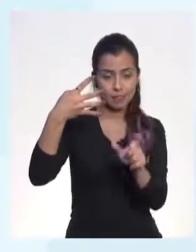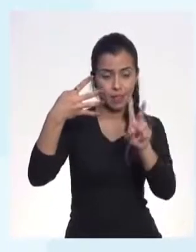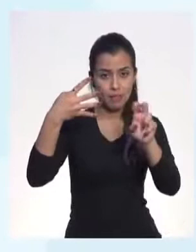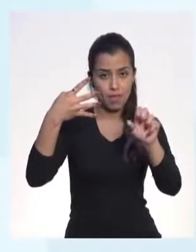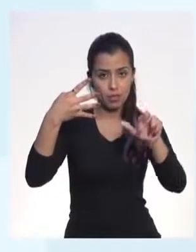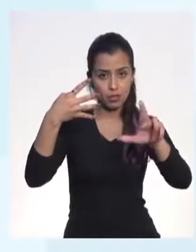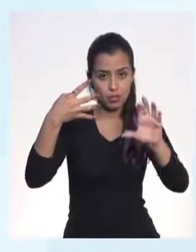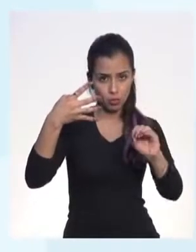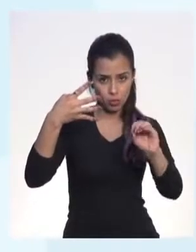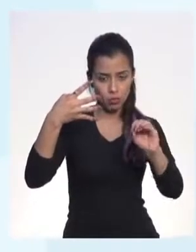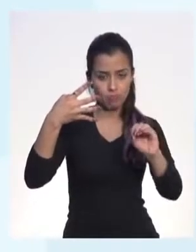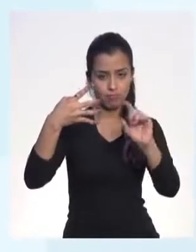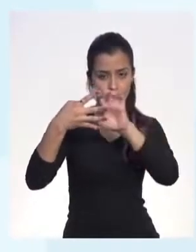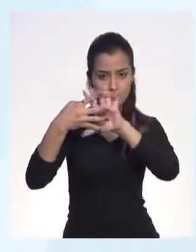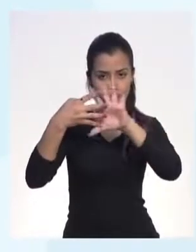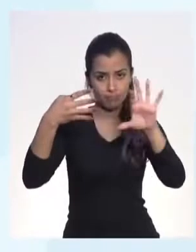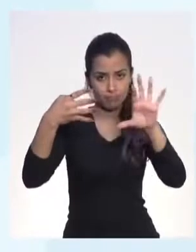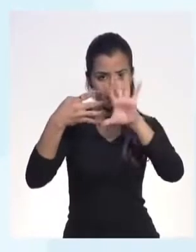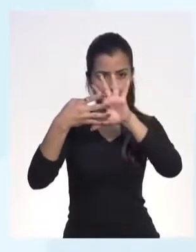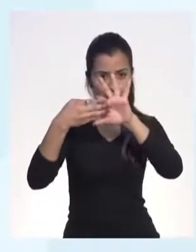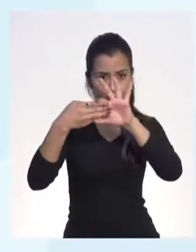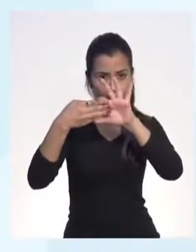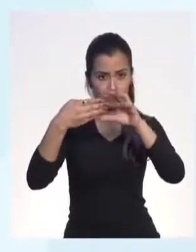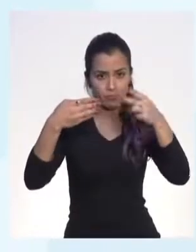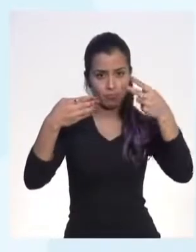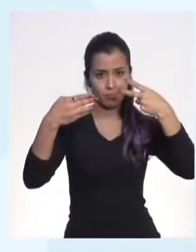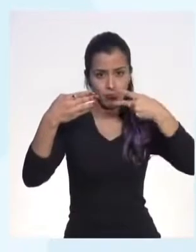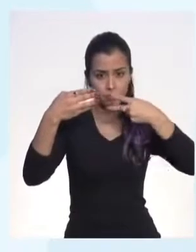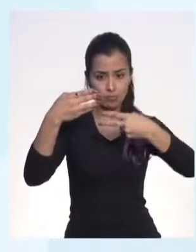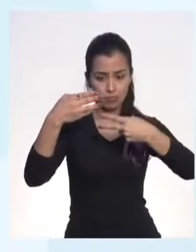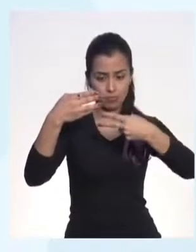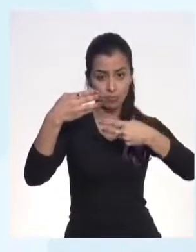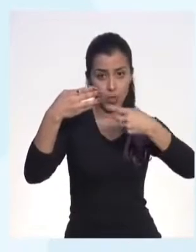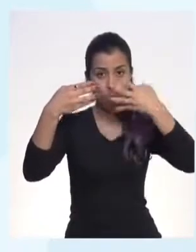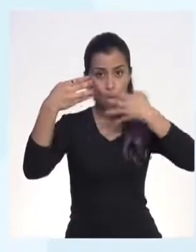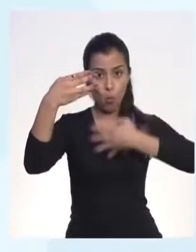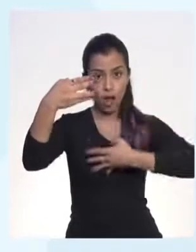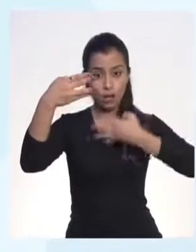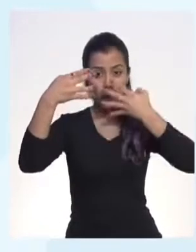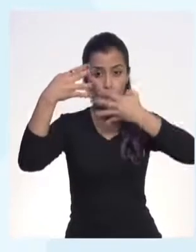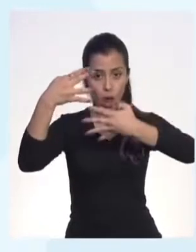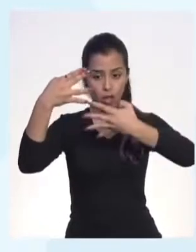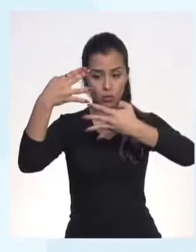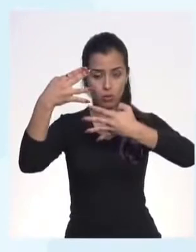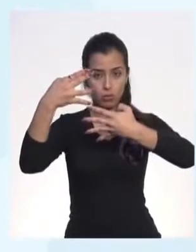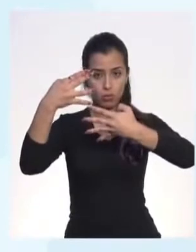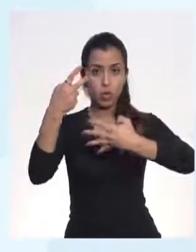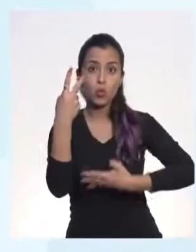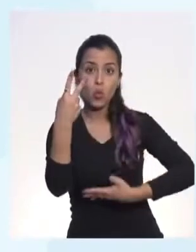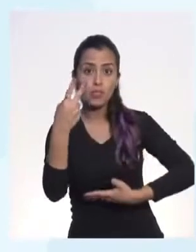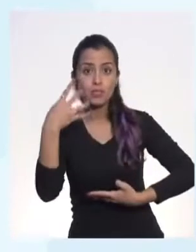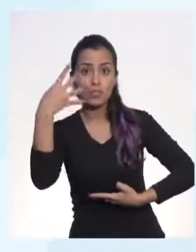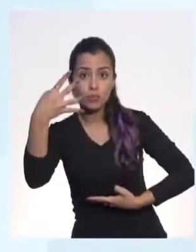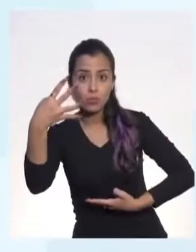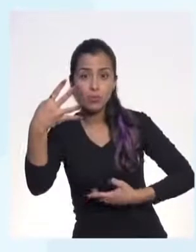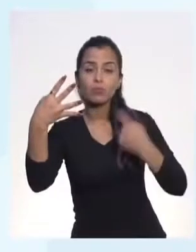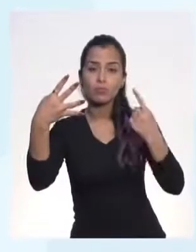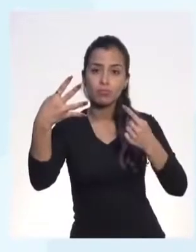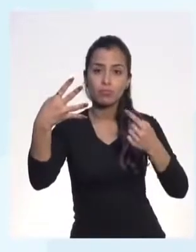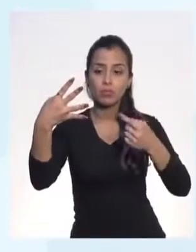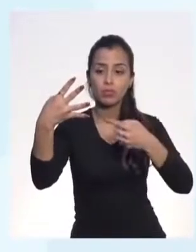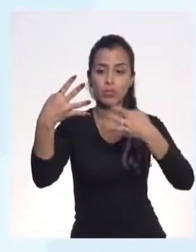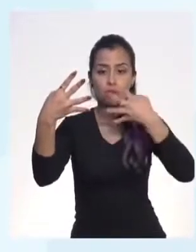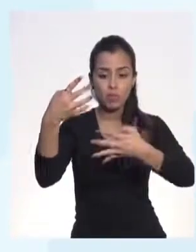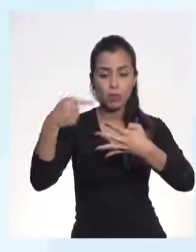eu tenho duas vezes dois quartetos e tem que ser nessa ordem e aí depois ele faz dois